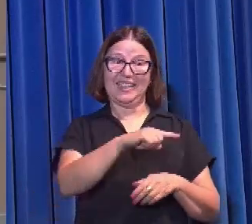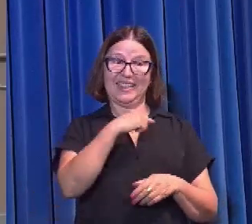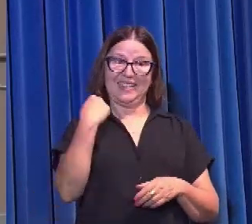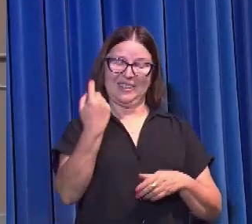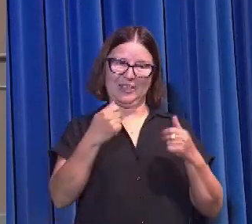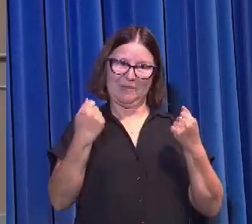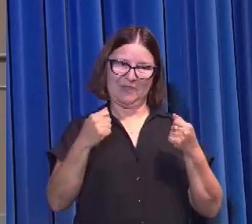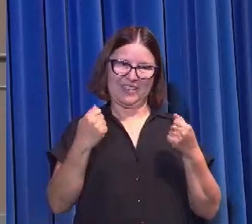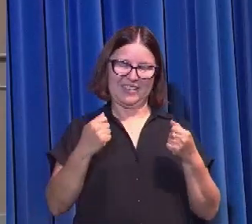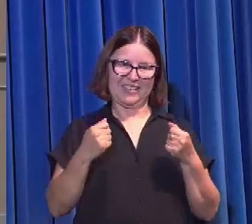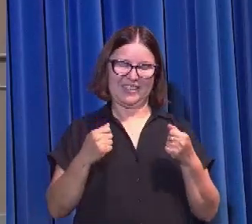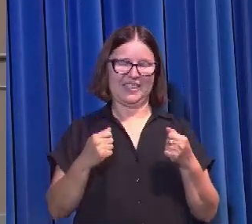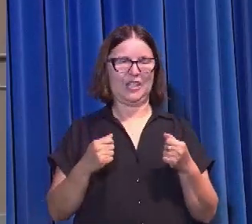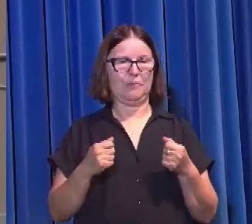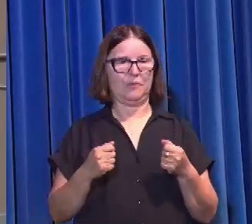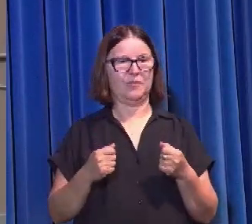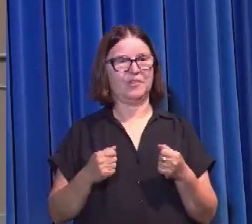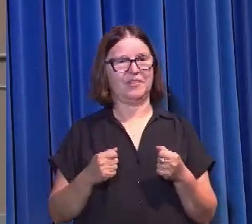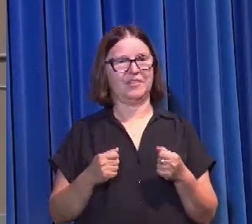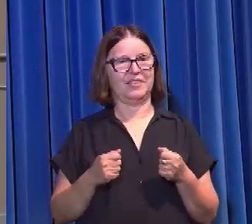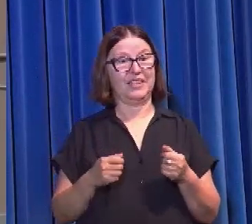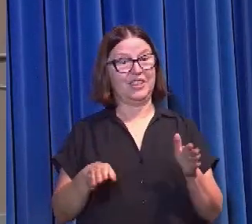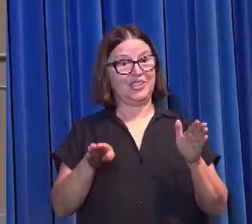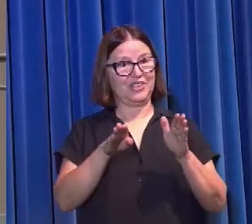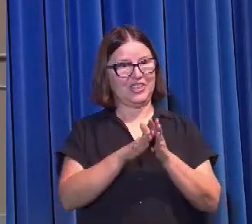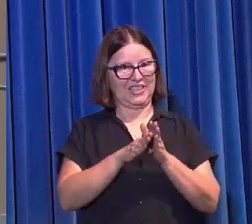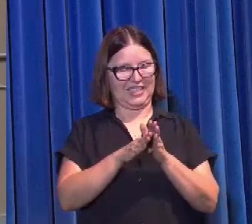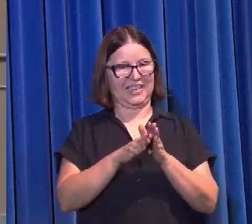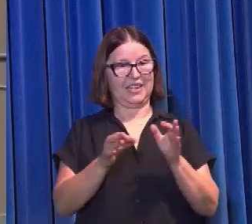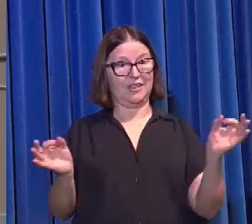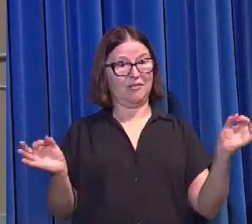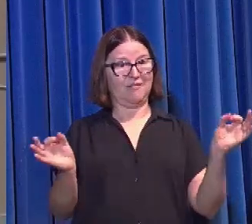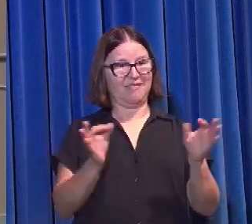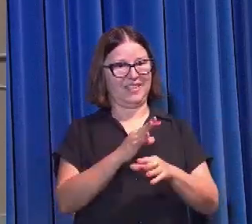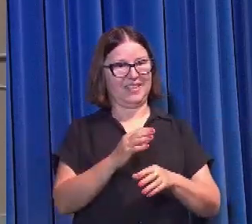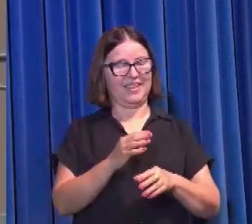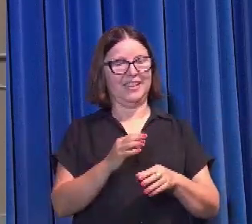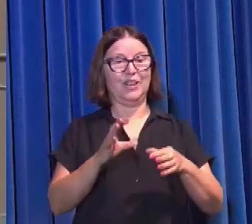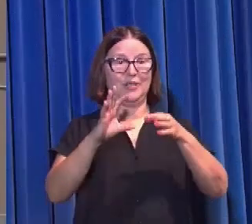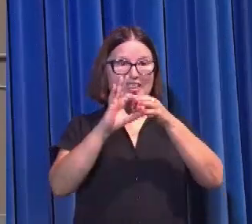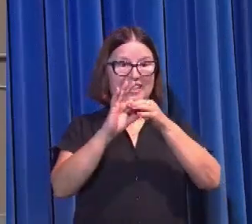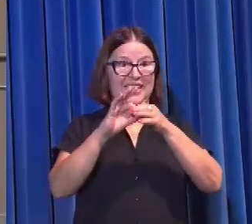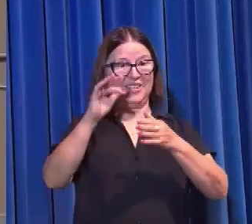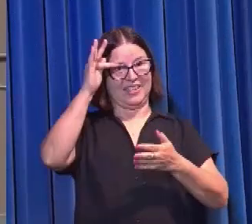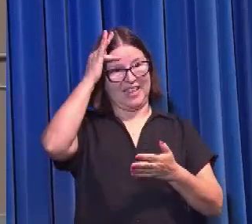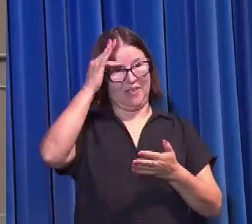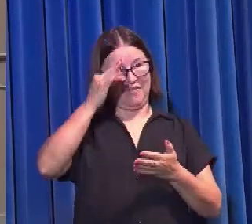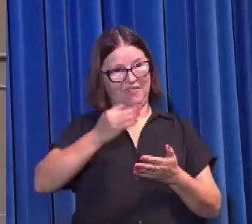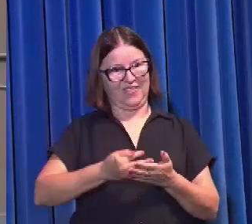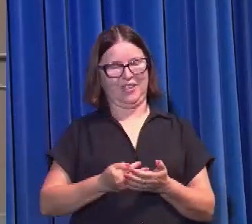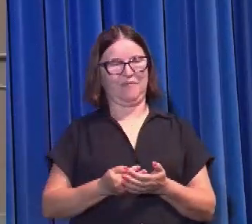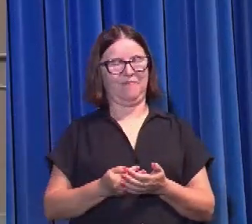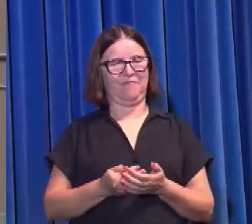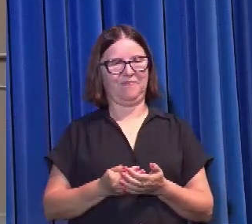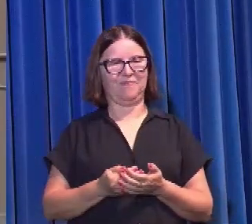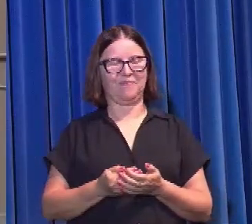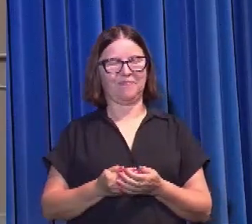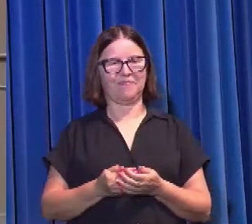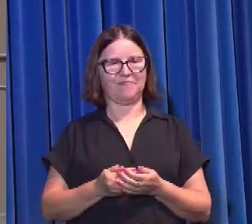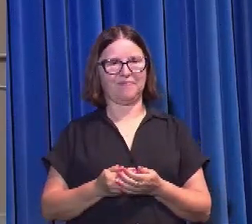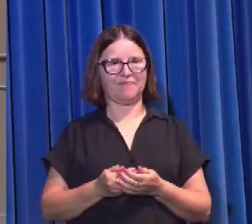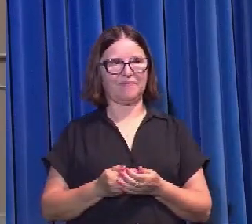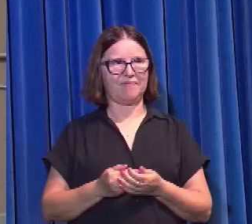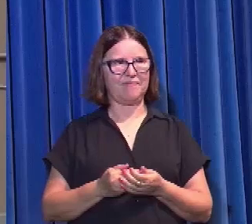todos cheguemos à unidade da fé e do pleno conhecimento do Filho de Deus, à perfeita varonilidade, à medida da estatura